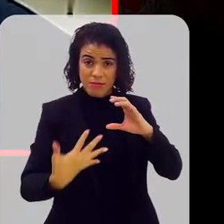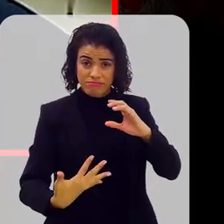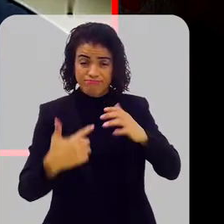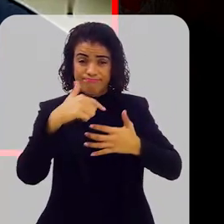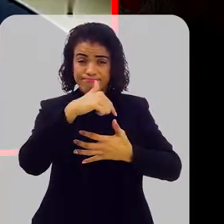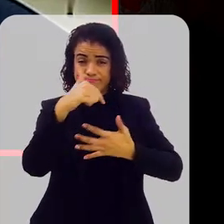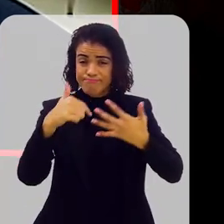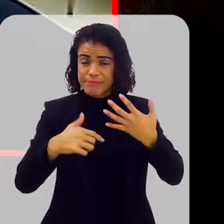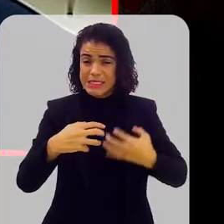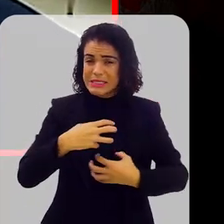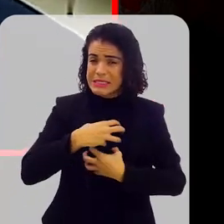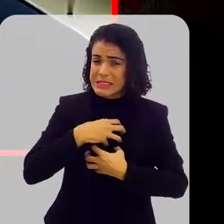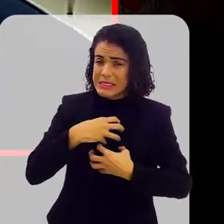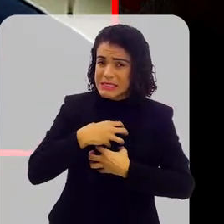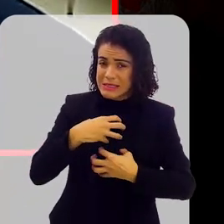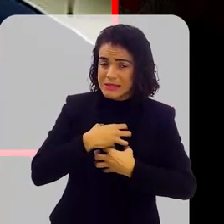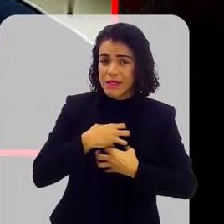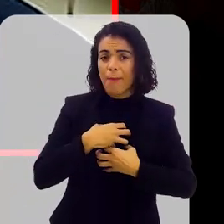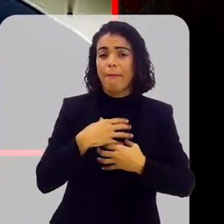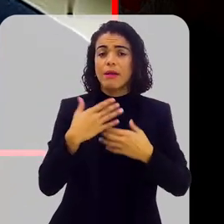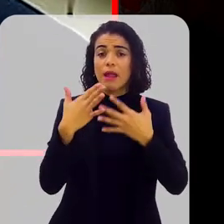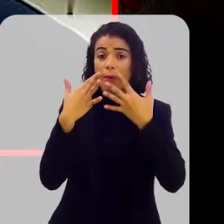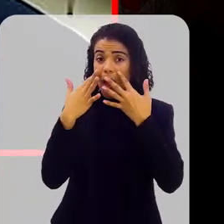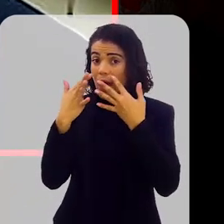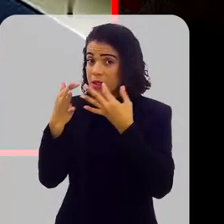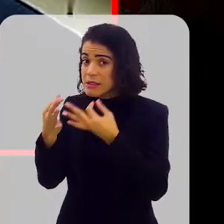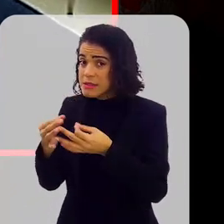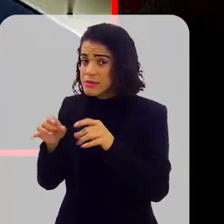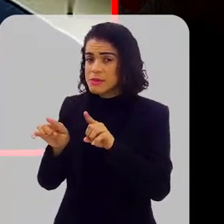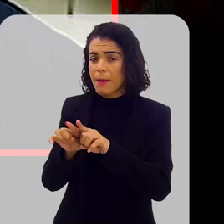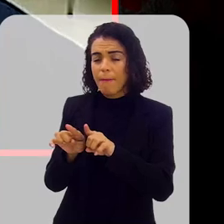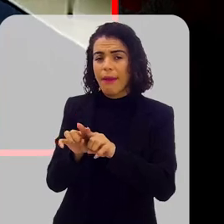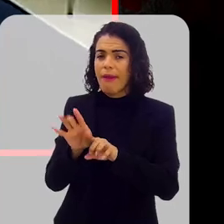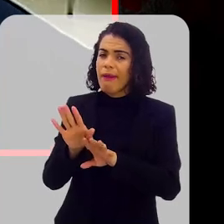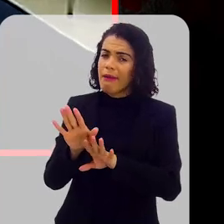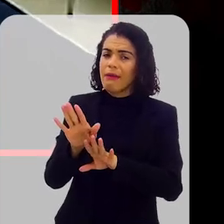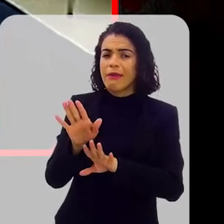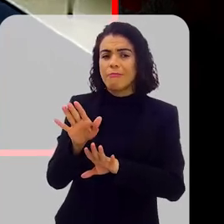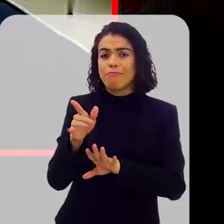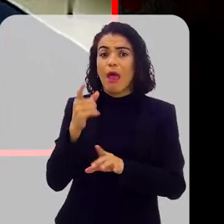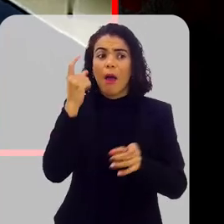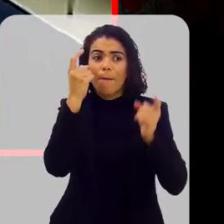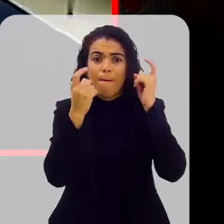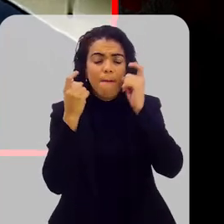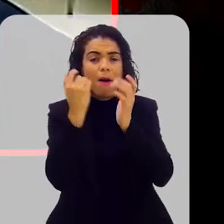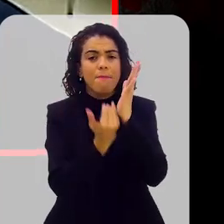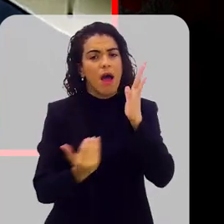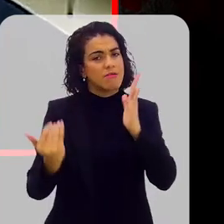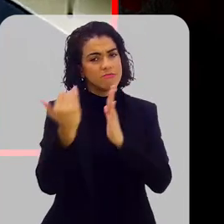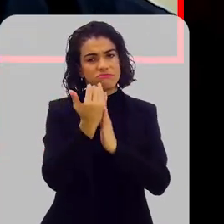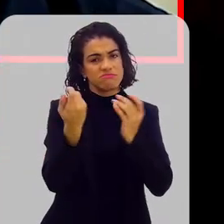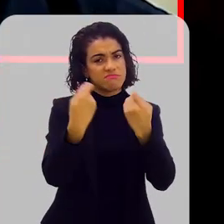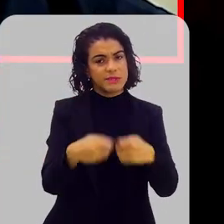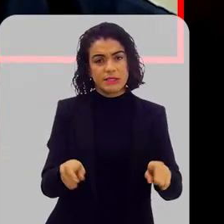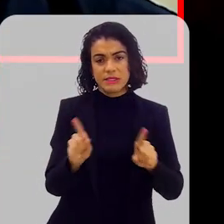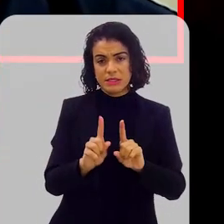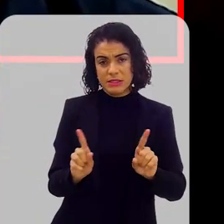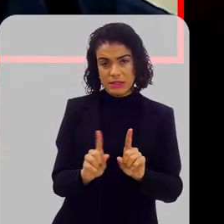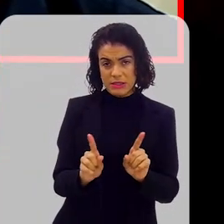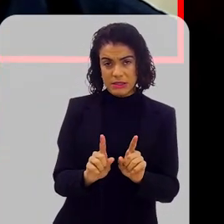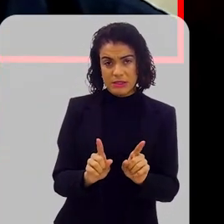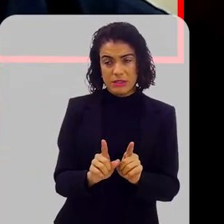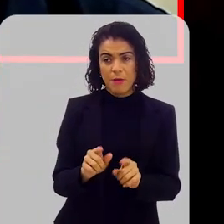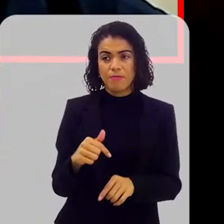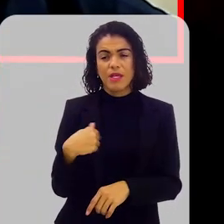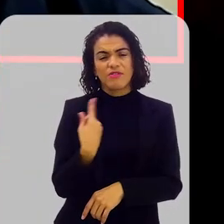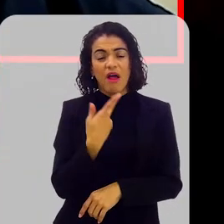atenção aos sintomas, Paulo, mas não ter uma atenção que chegue a um ponto de trazer uma preocupação excessiva ou um